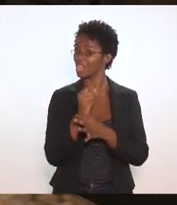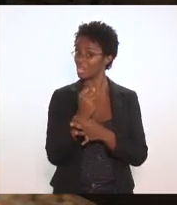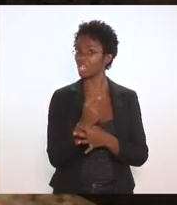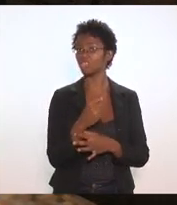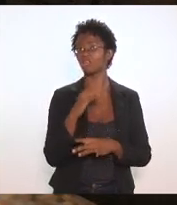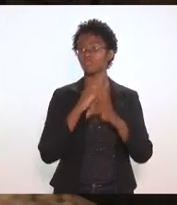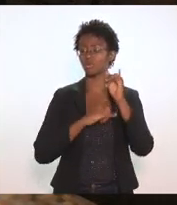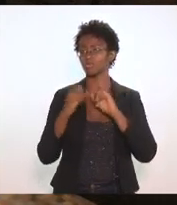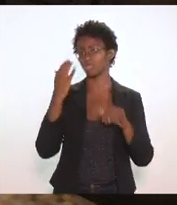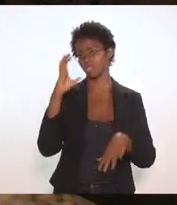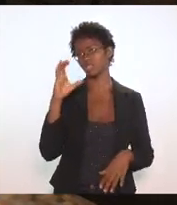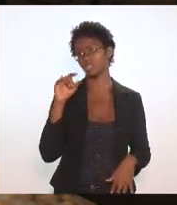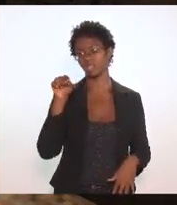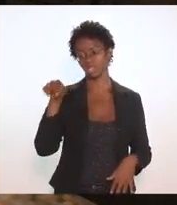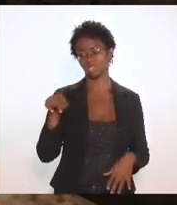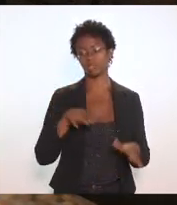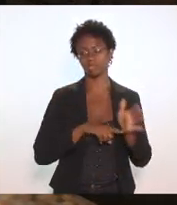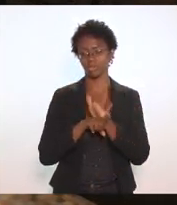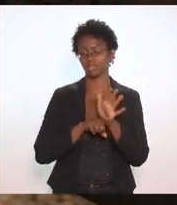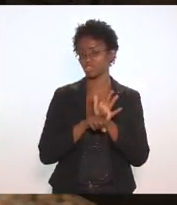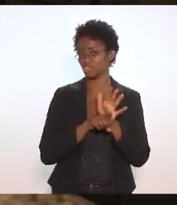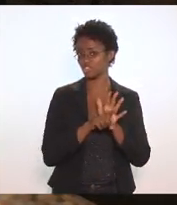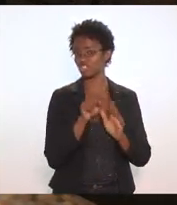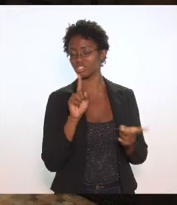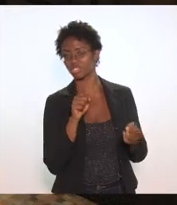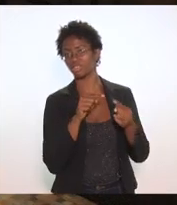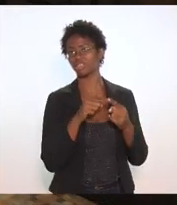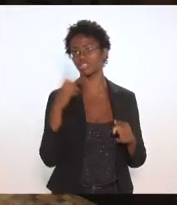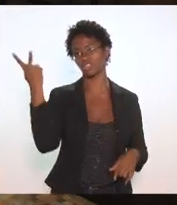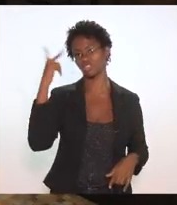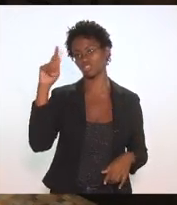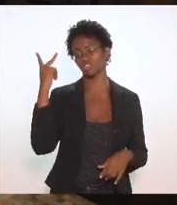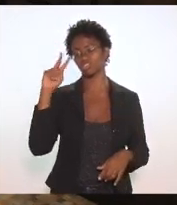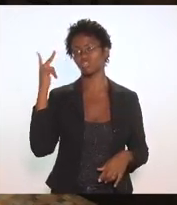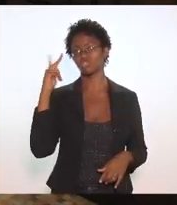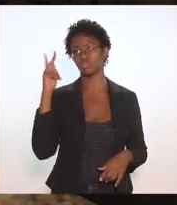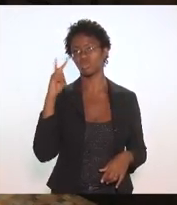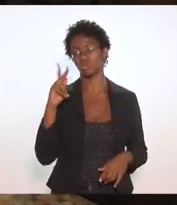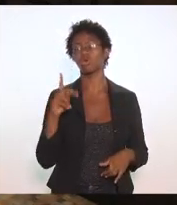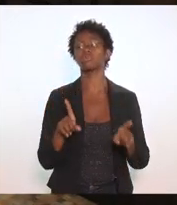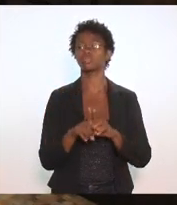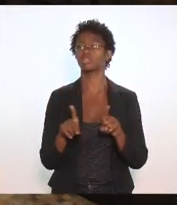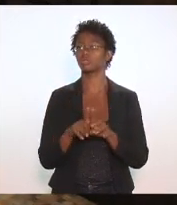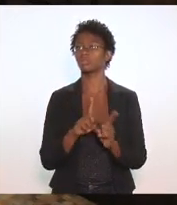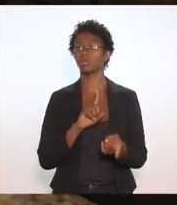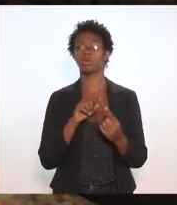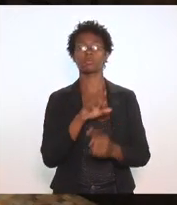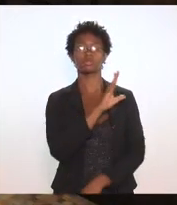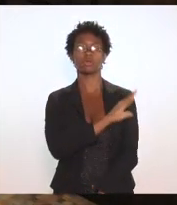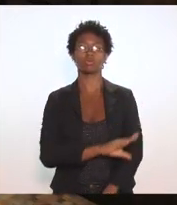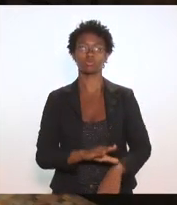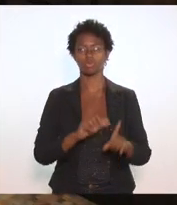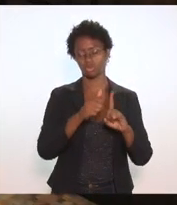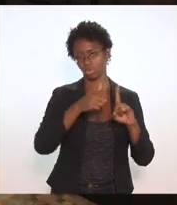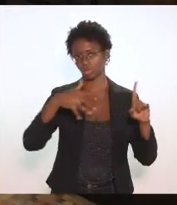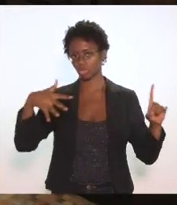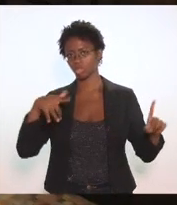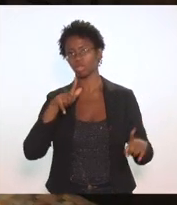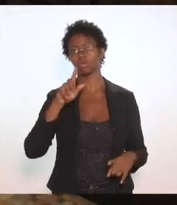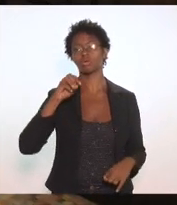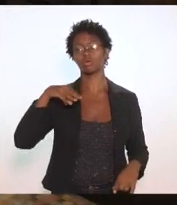científicas provenientes desses estudos, né, o caráter histórico, o caráter de patrimônio cultural do terreno da